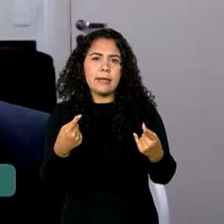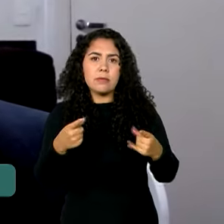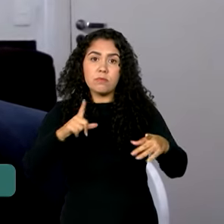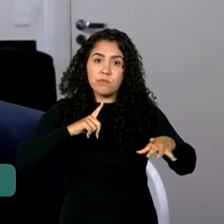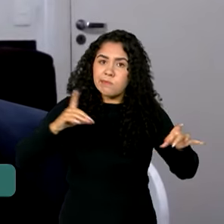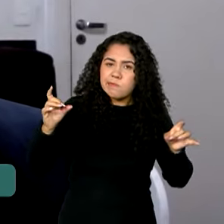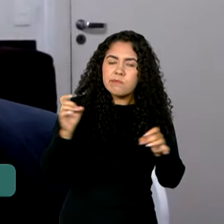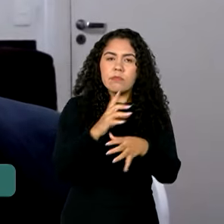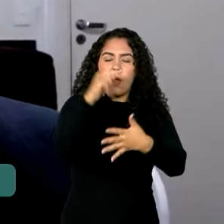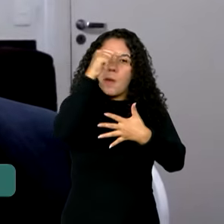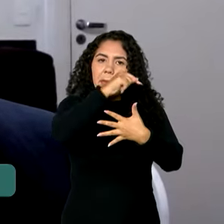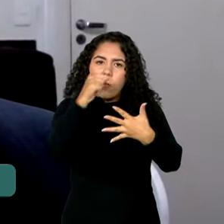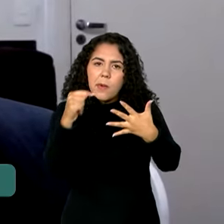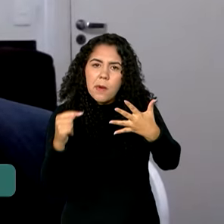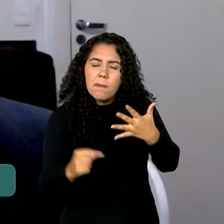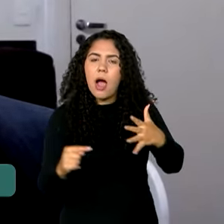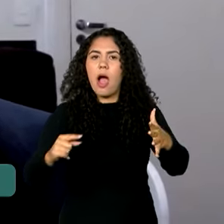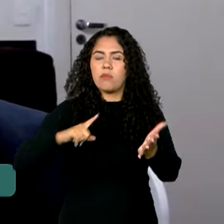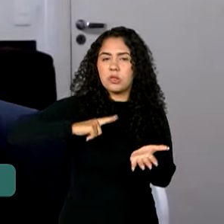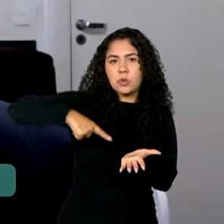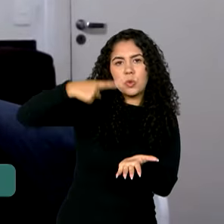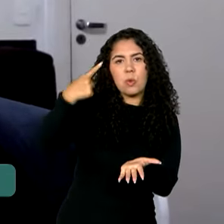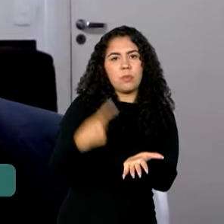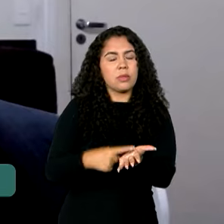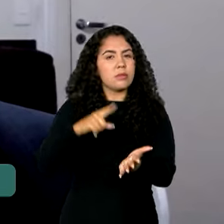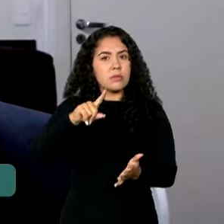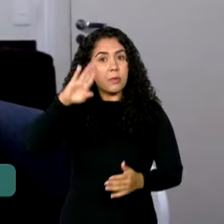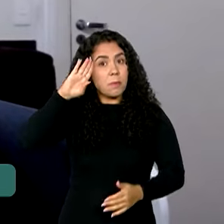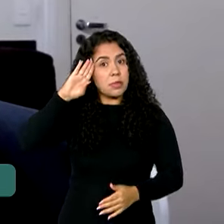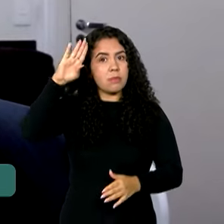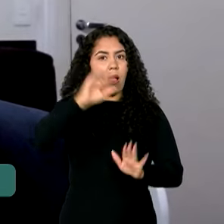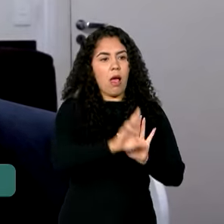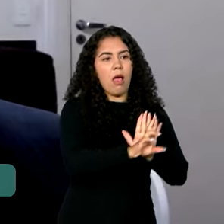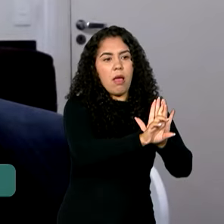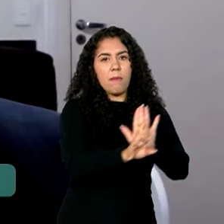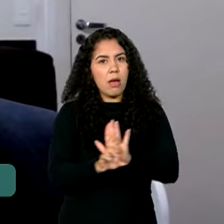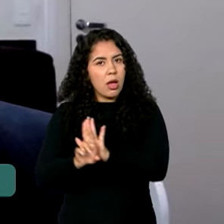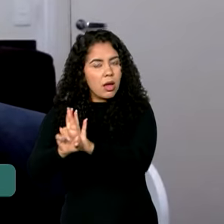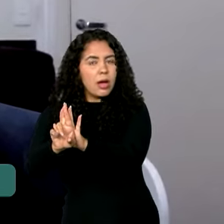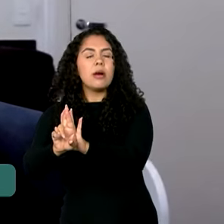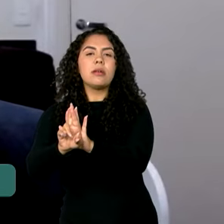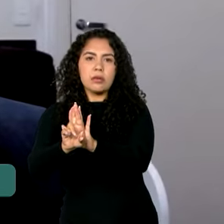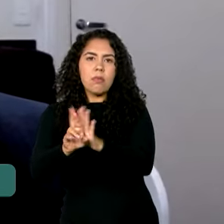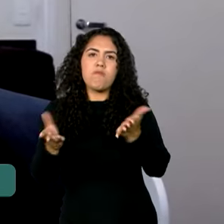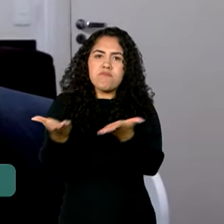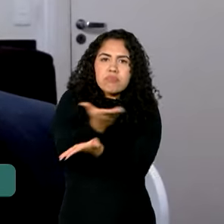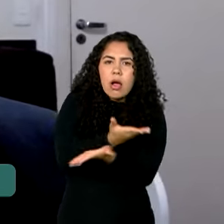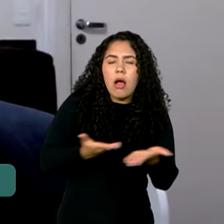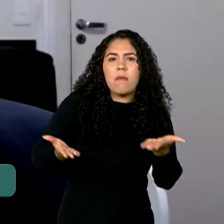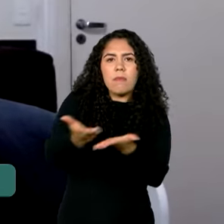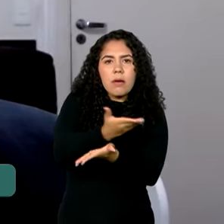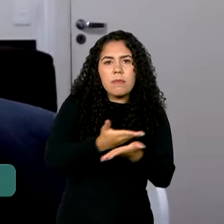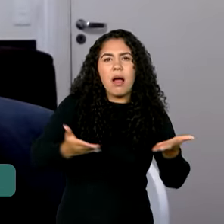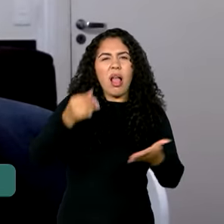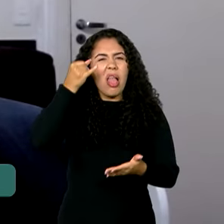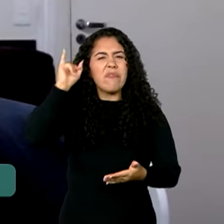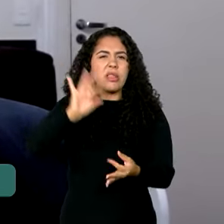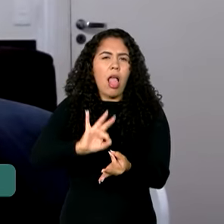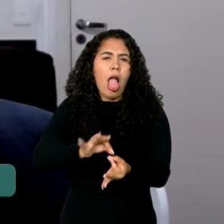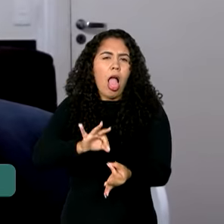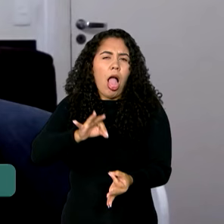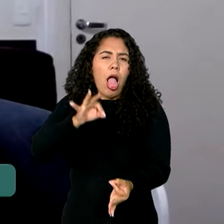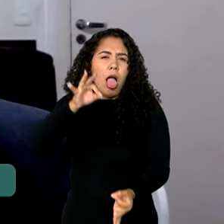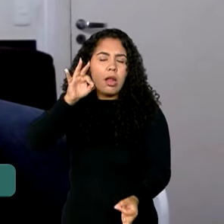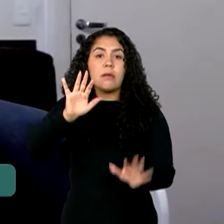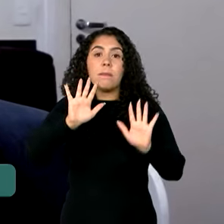total com os compromissos dos principais membros do bloco, para que isso possa acontecer sem maiores tensões e que